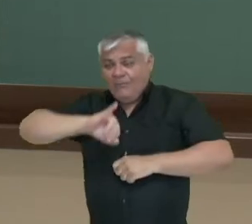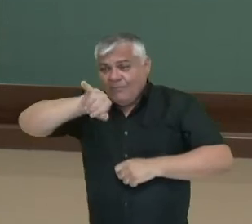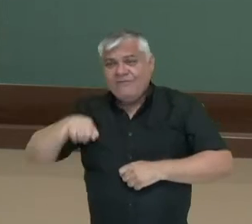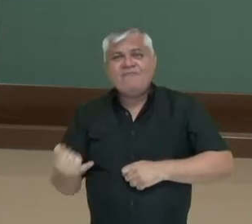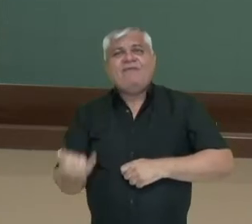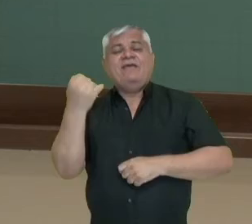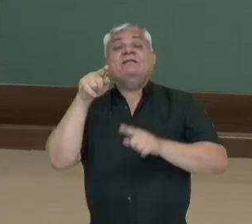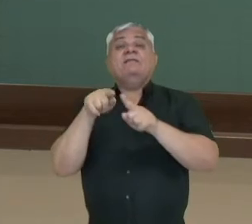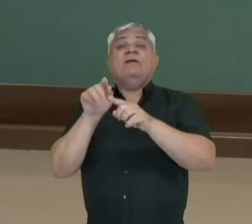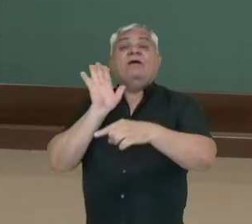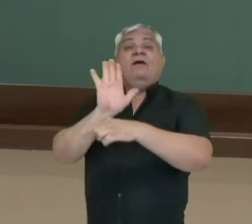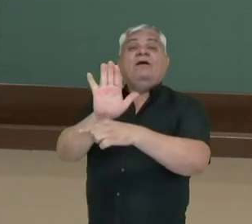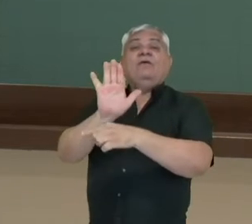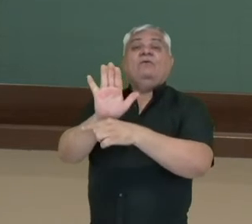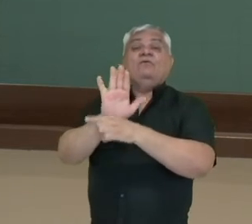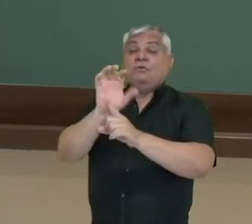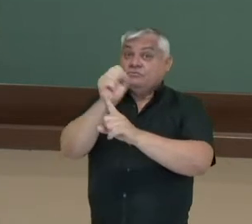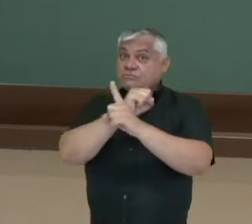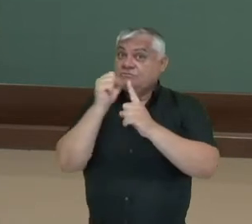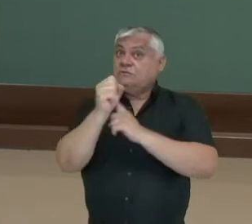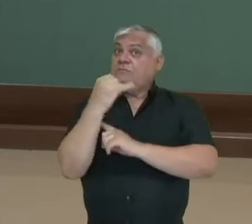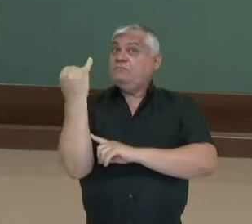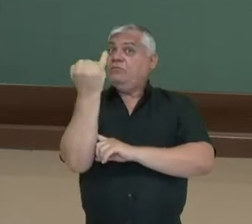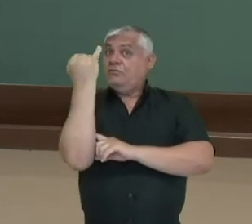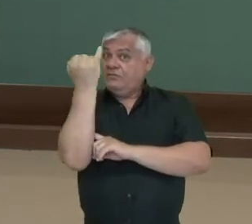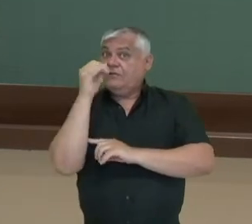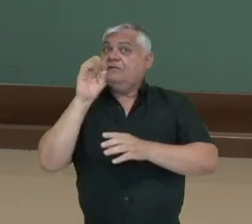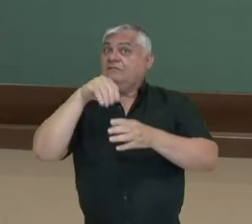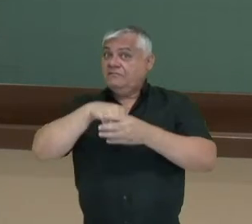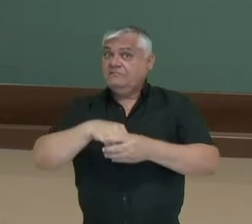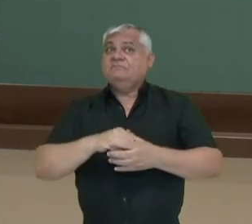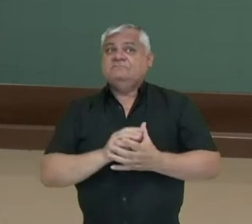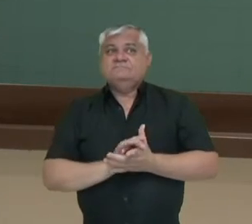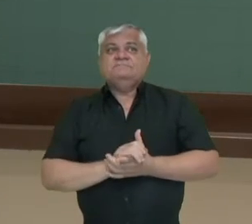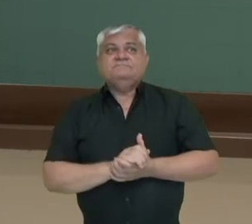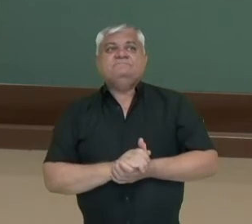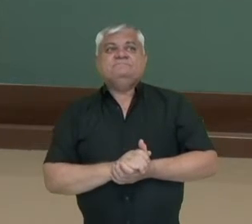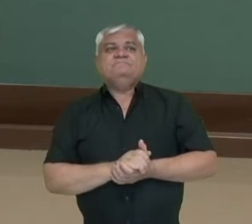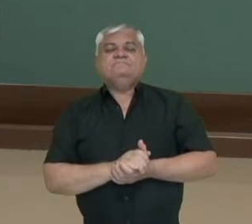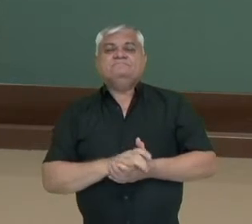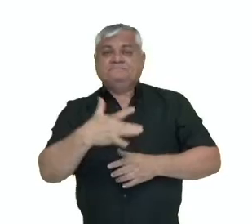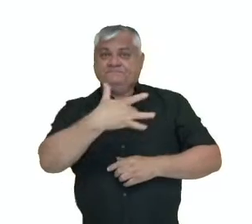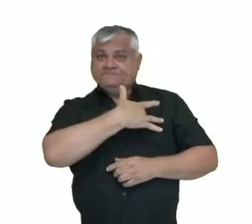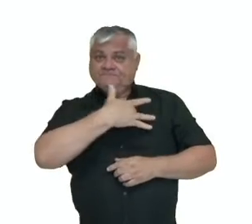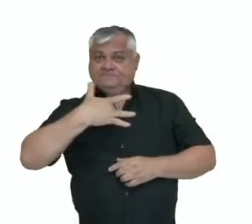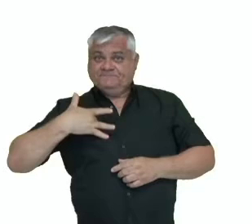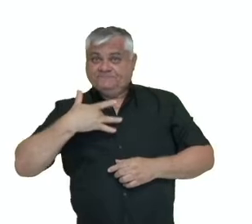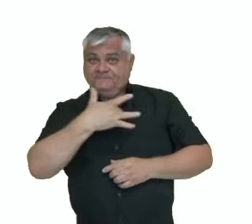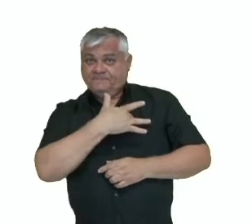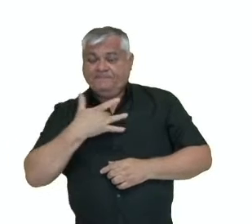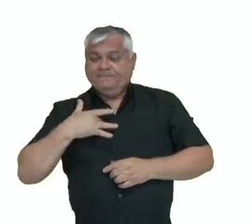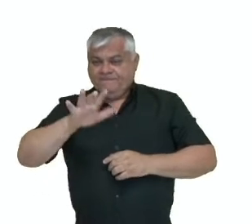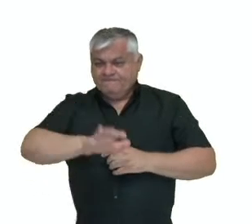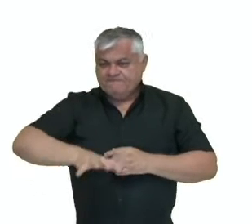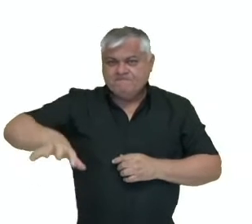função social extremamente importante dentro da nossa sociedade. Saúde. Essas associações de cooperativas são